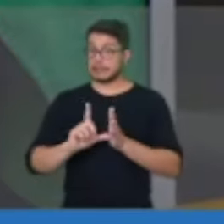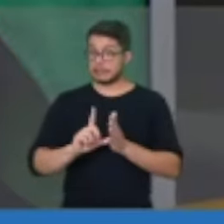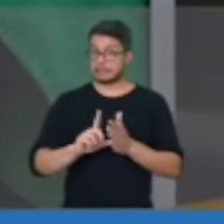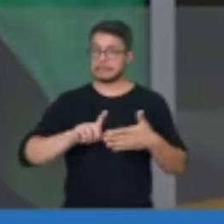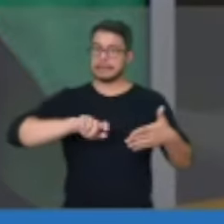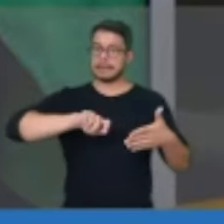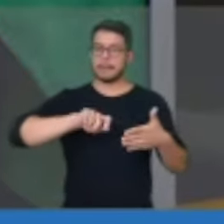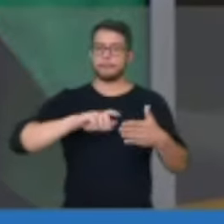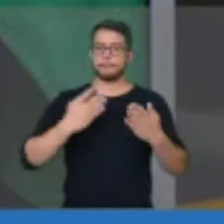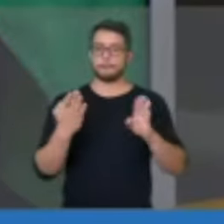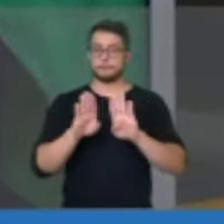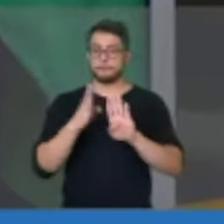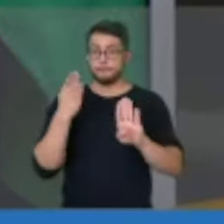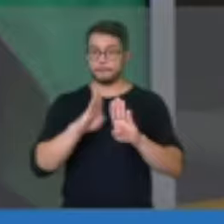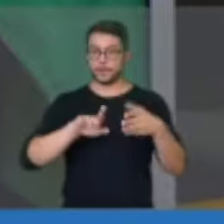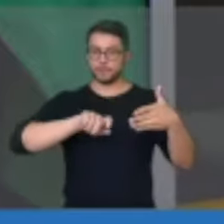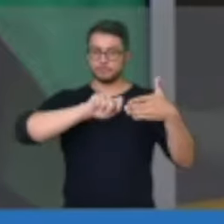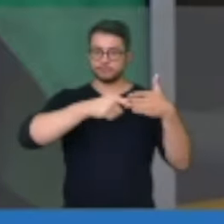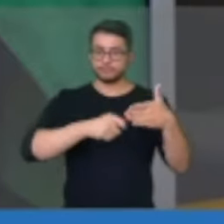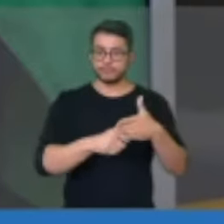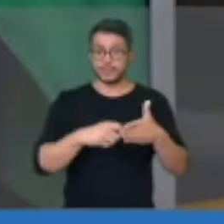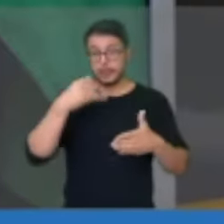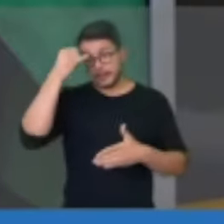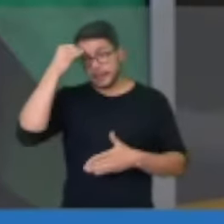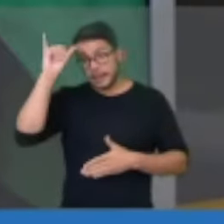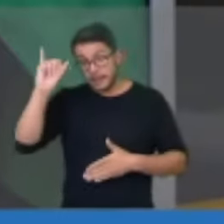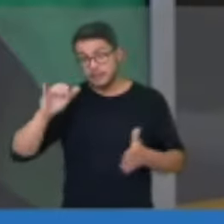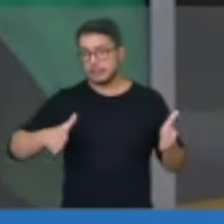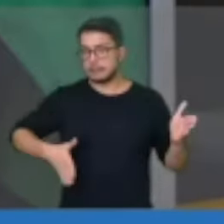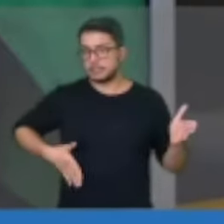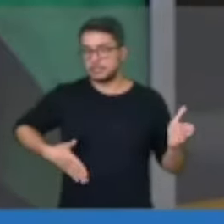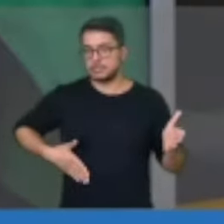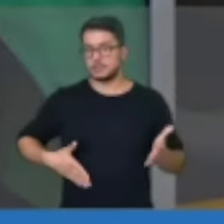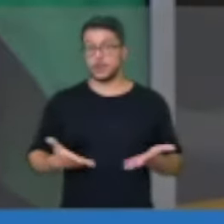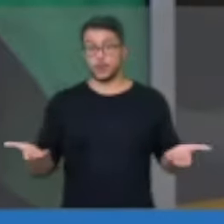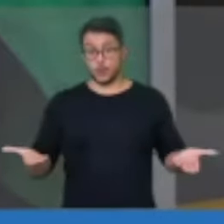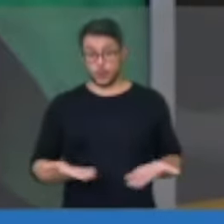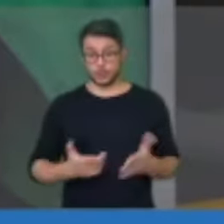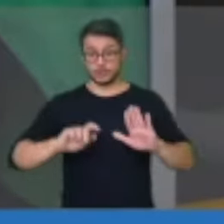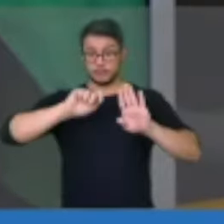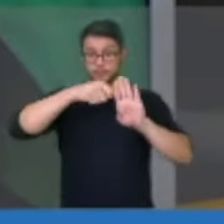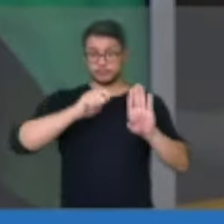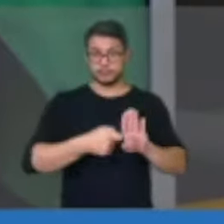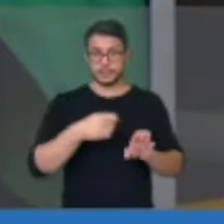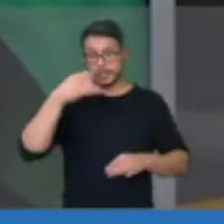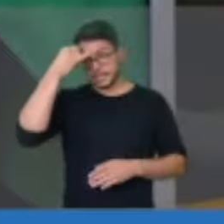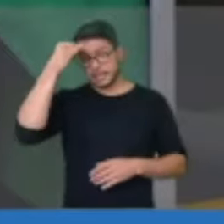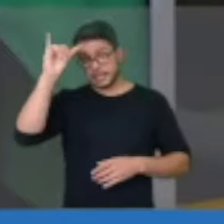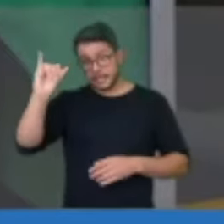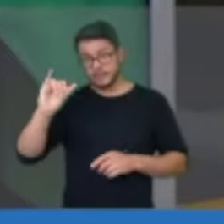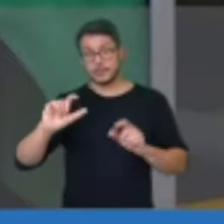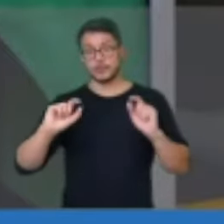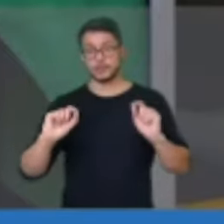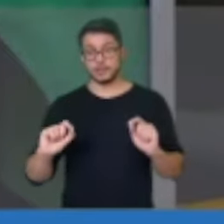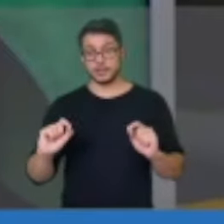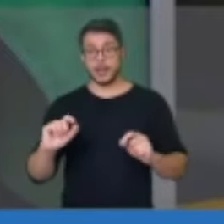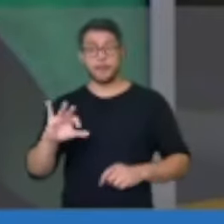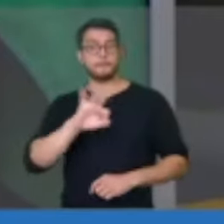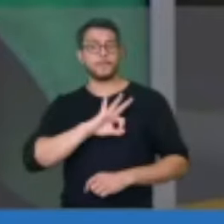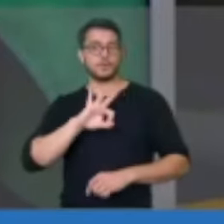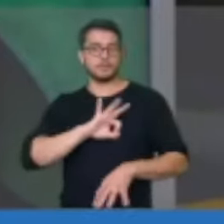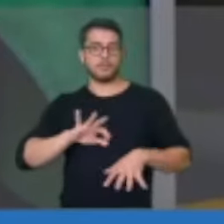casa para evitar que bandidos entrassem. Hoje a gente tranca a porta da nossa casa para evitar que a Gestapo do Alexandre de Moraes